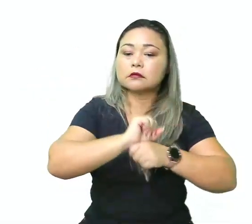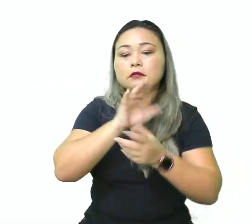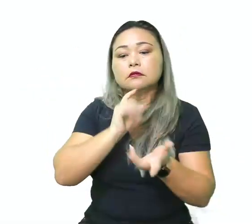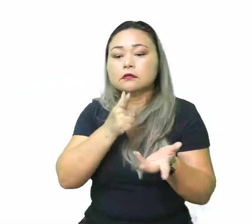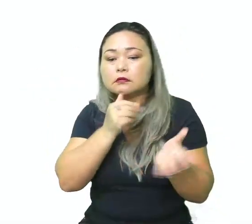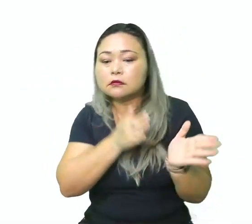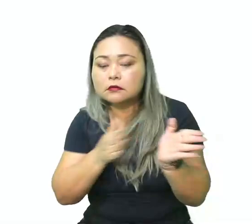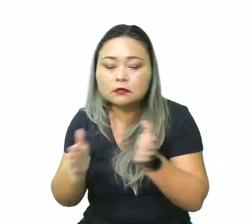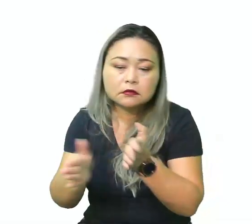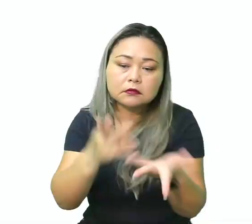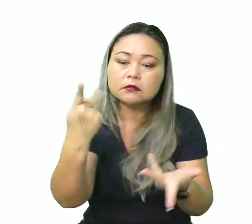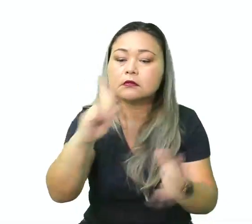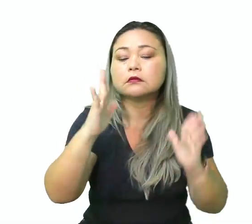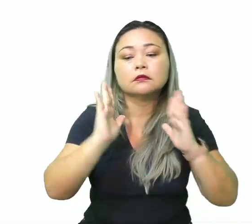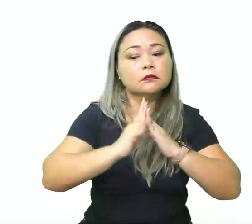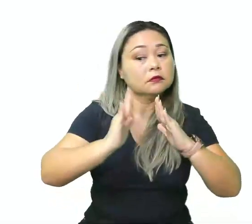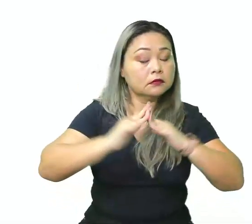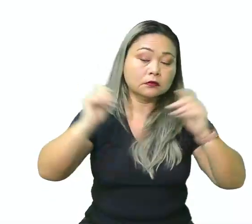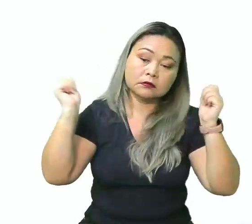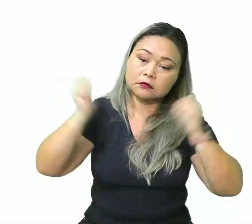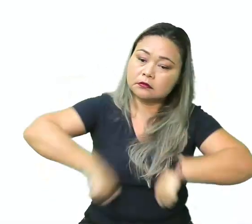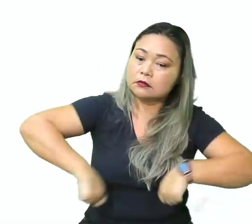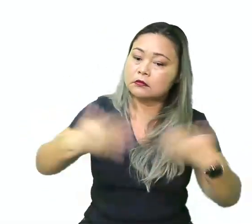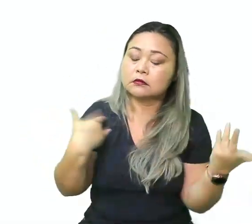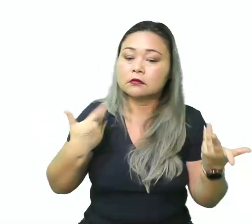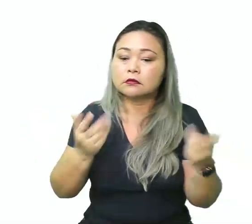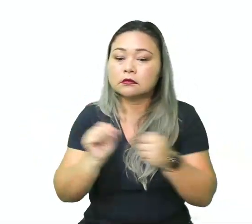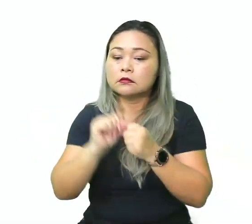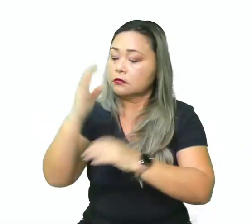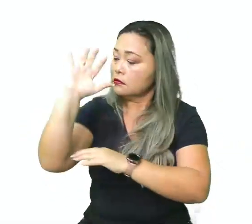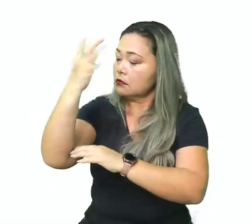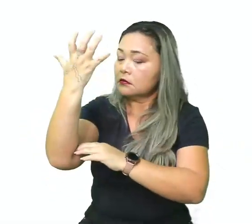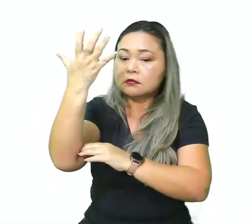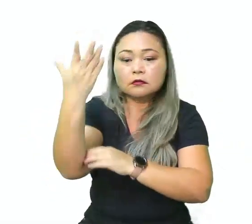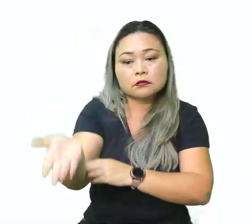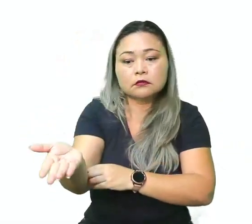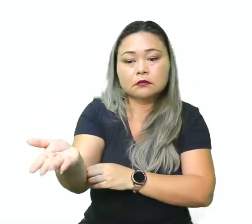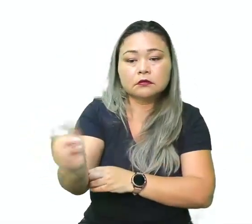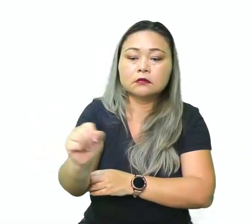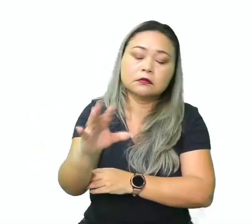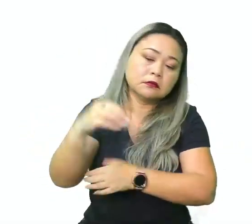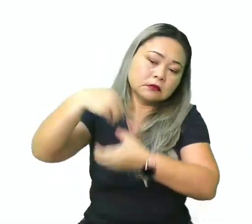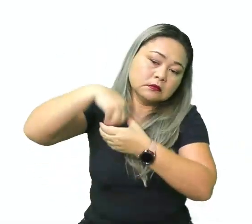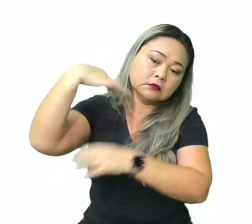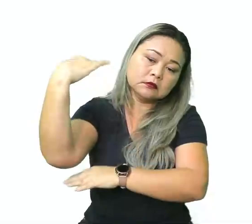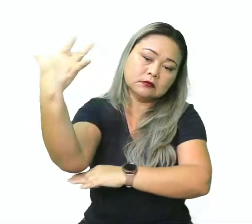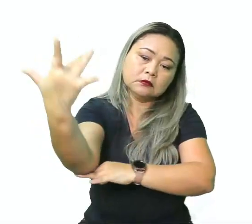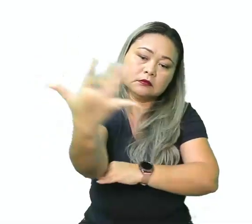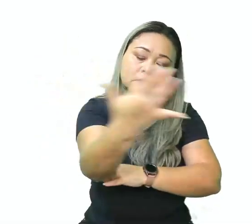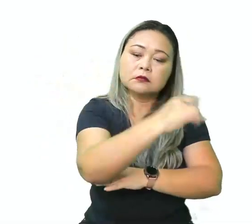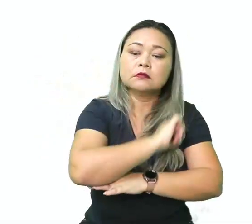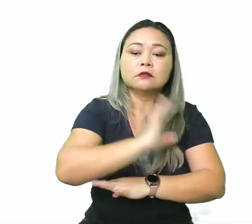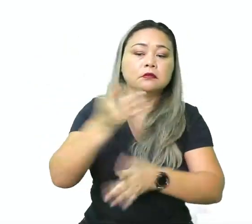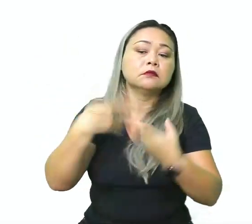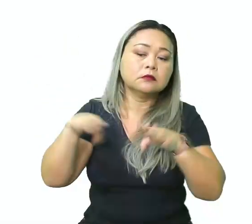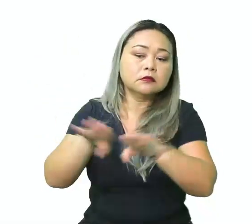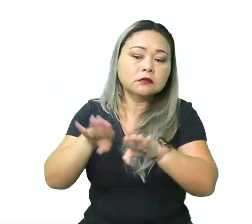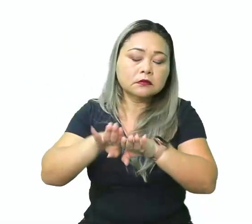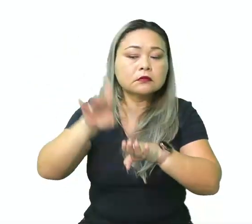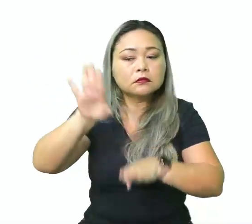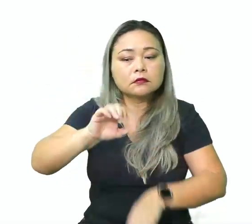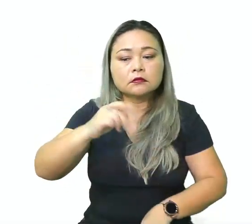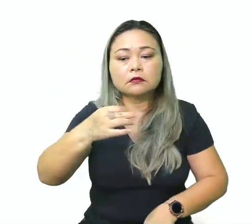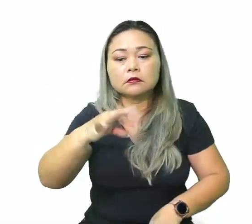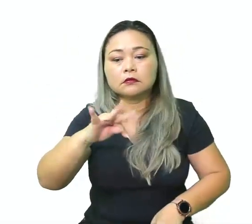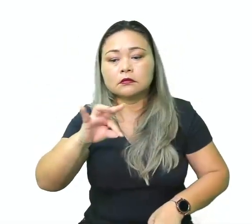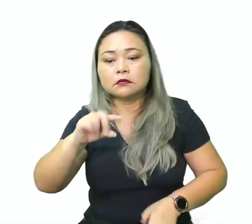igarapé próximo da sua casa, você poderia colocar um tronco de árvore caído no meio da floresta, tá? Também é um